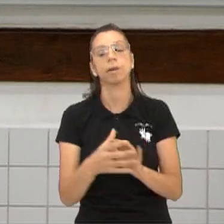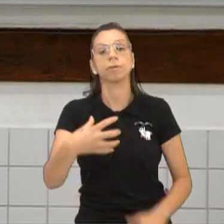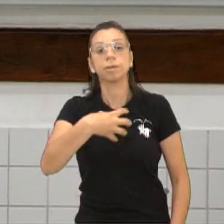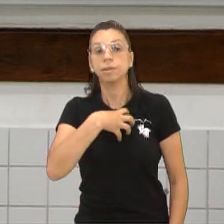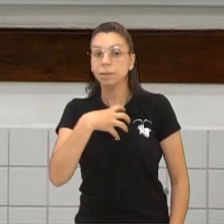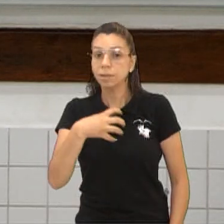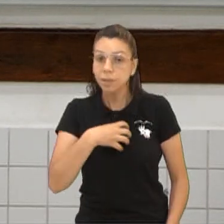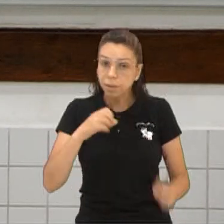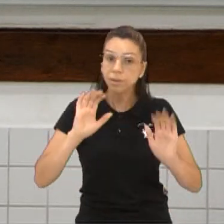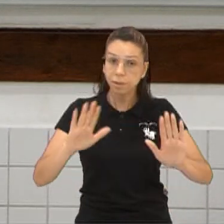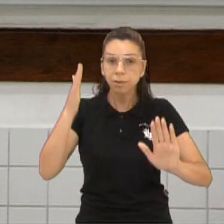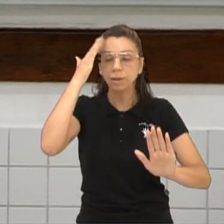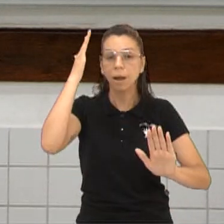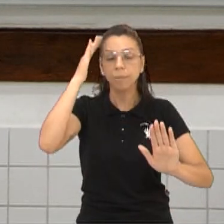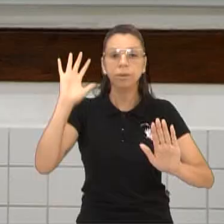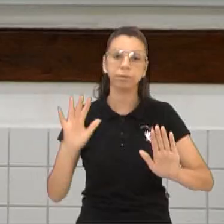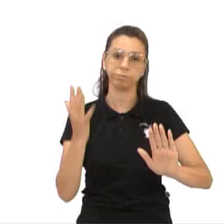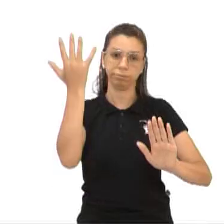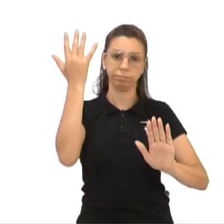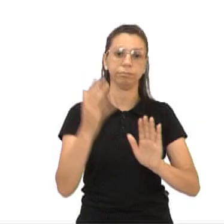sente que está acontecendo?